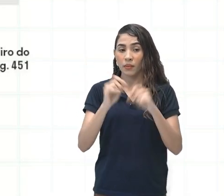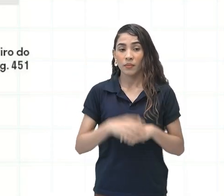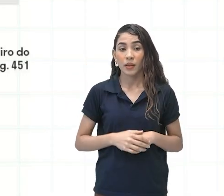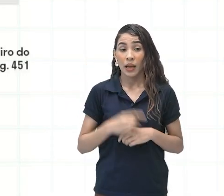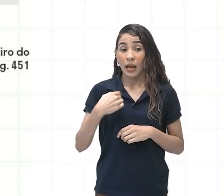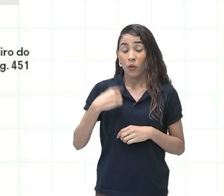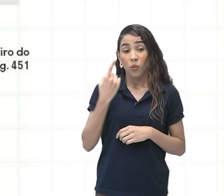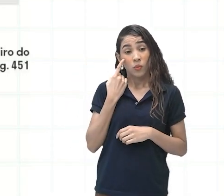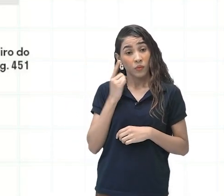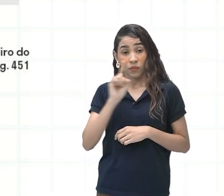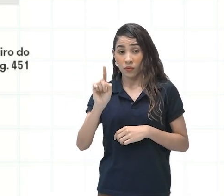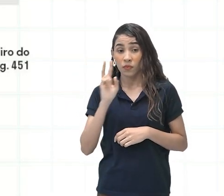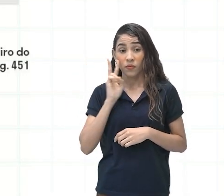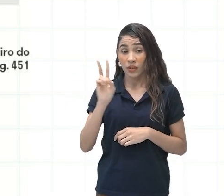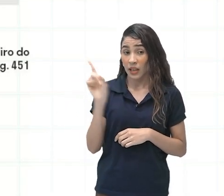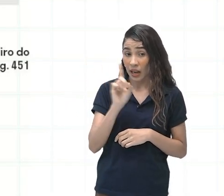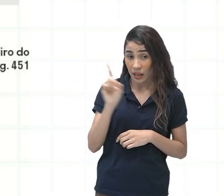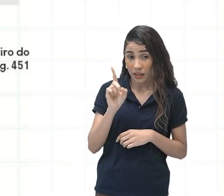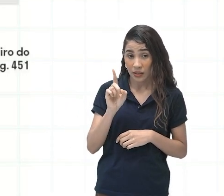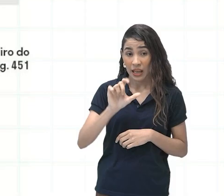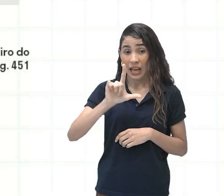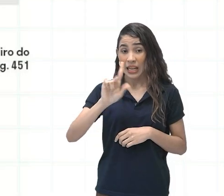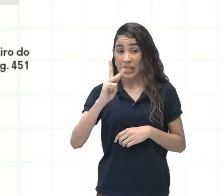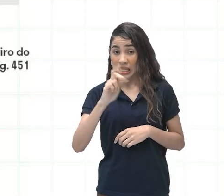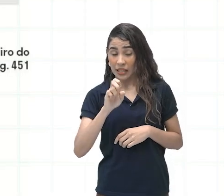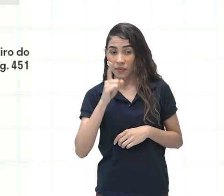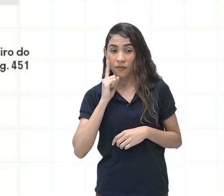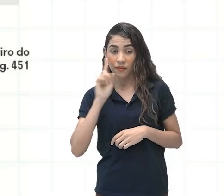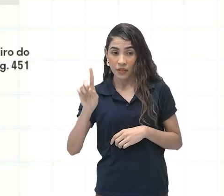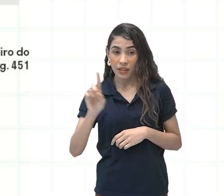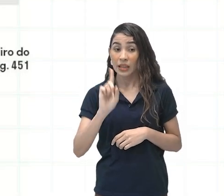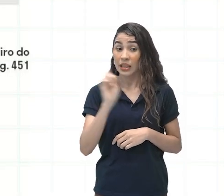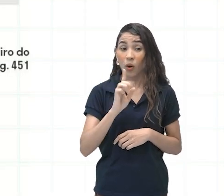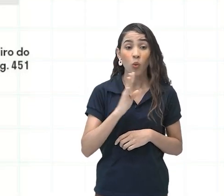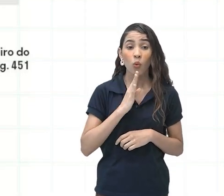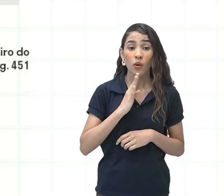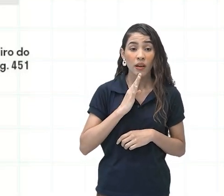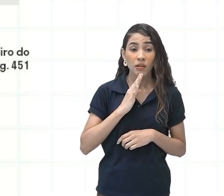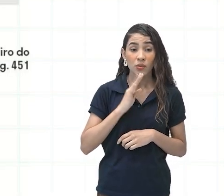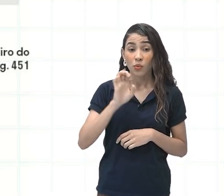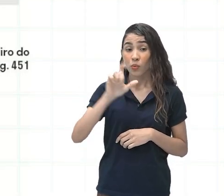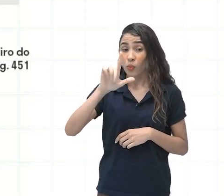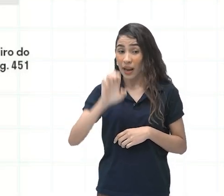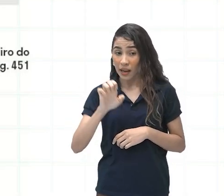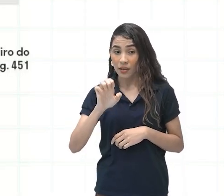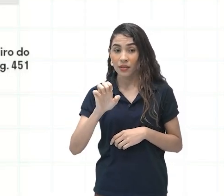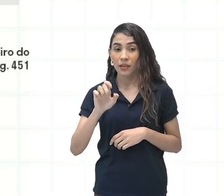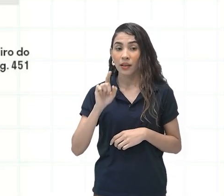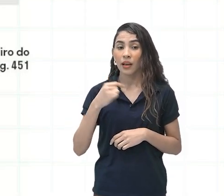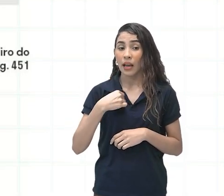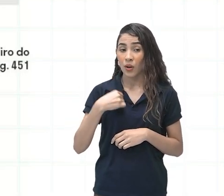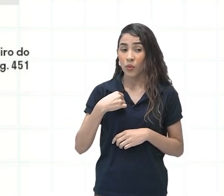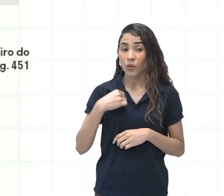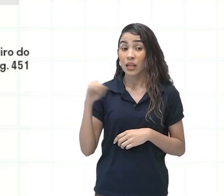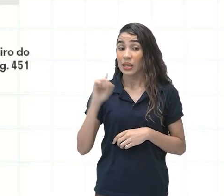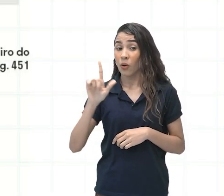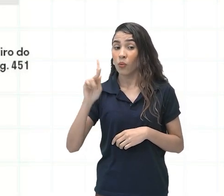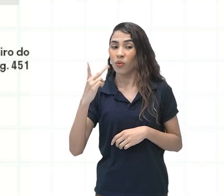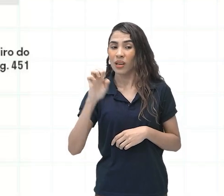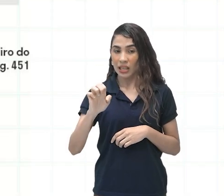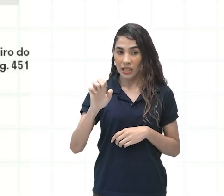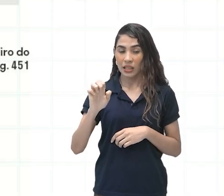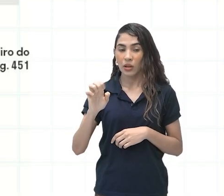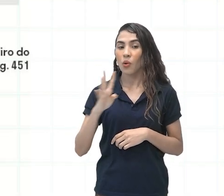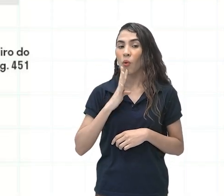não vi ele, eu não lhe vi, eu não conheço ele, eu não lhe conheço. Notem, então, que são frases,